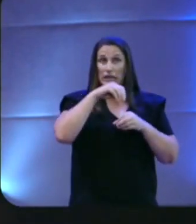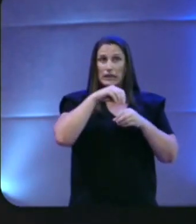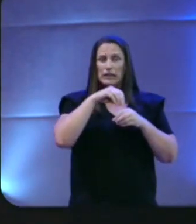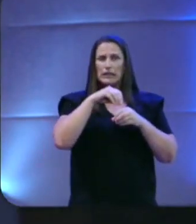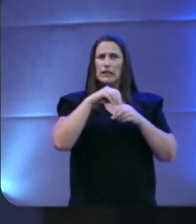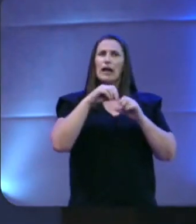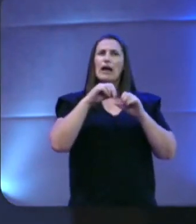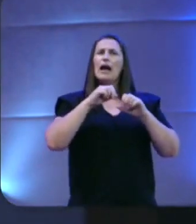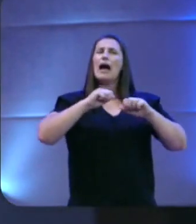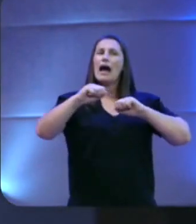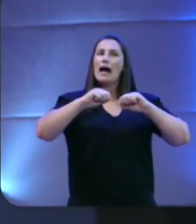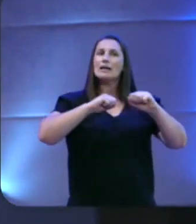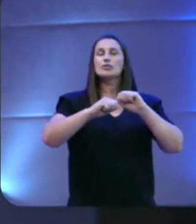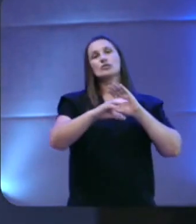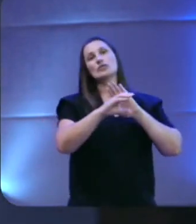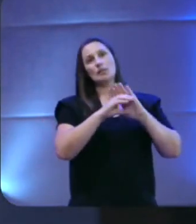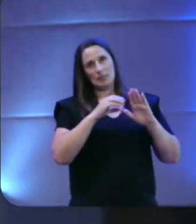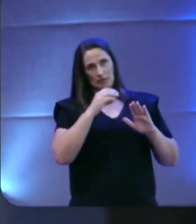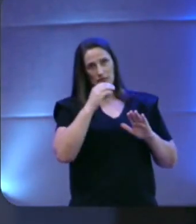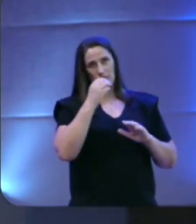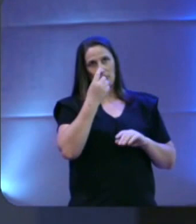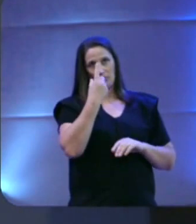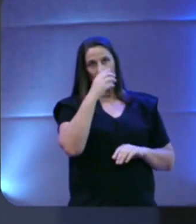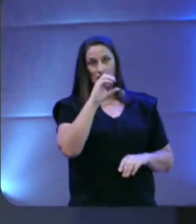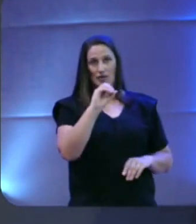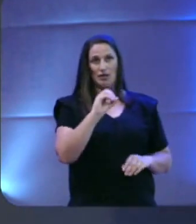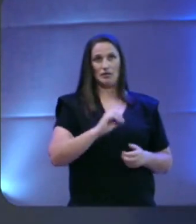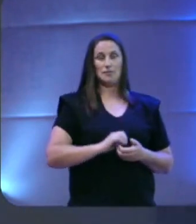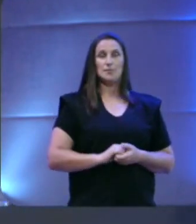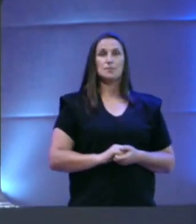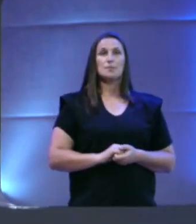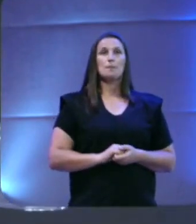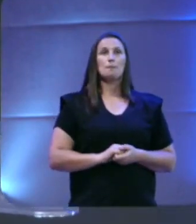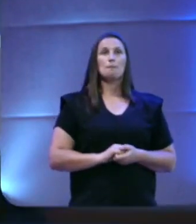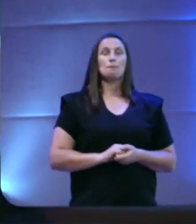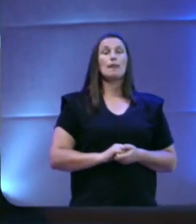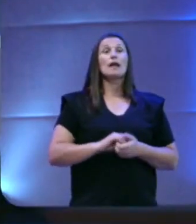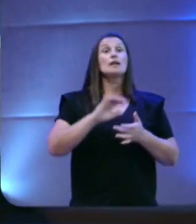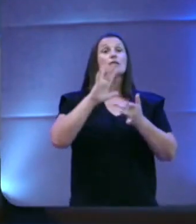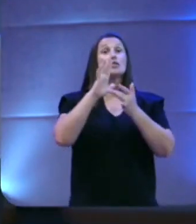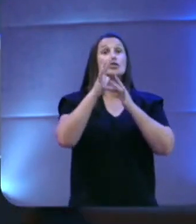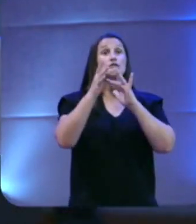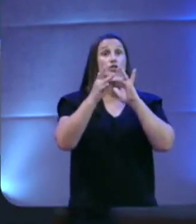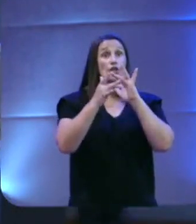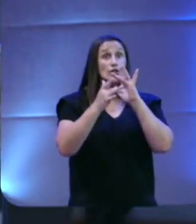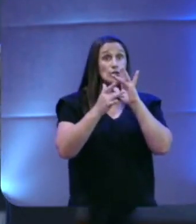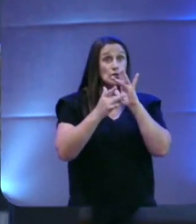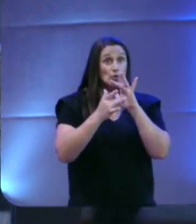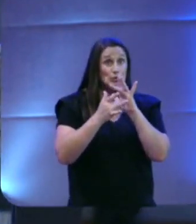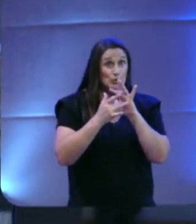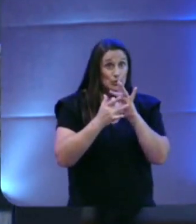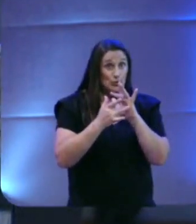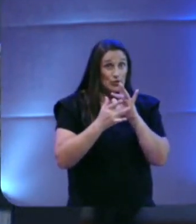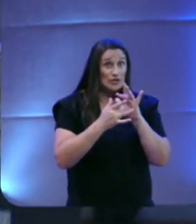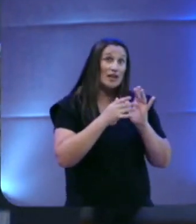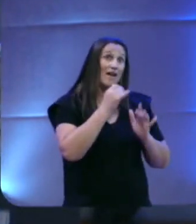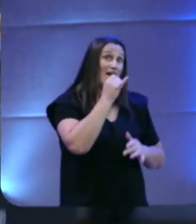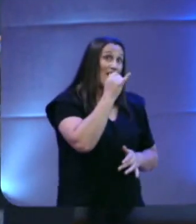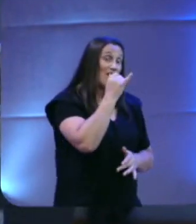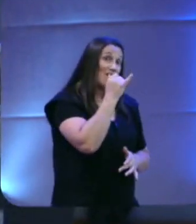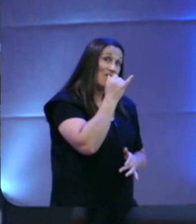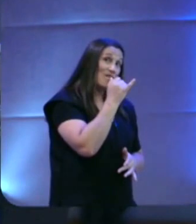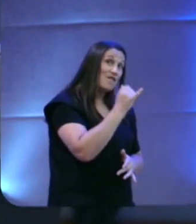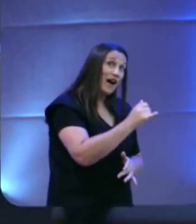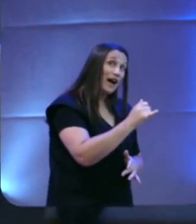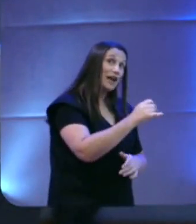então manda uma visão, enquanto Pedro está orando. E naquela visão, Jesus convence Pedro de que o evangelho deve